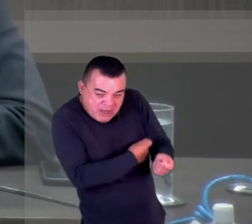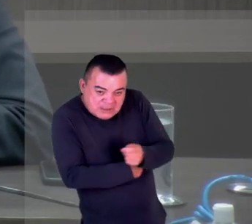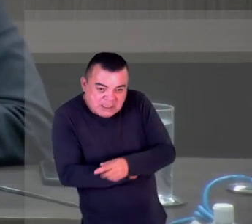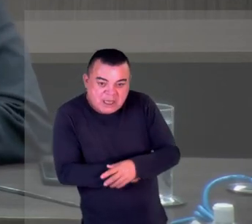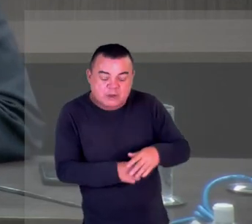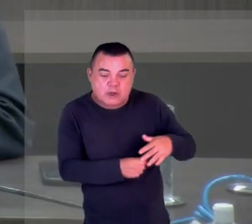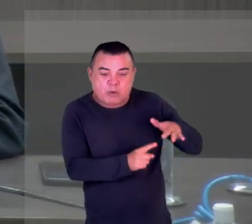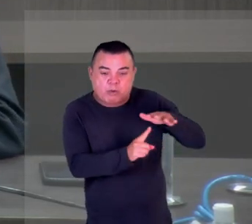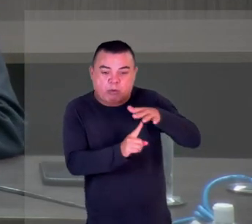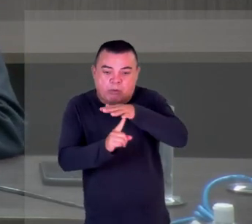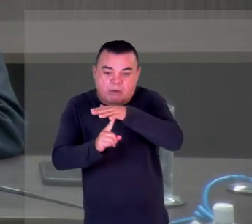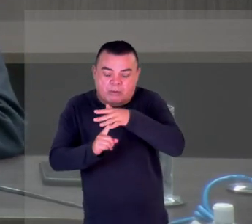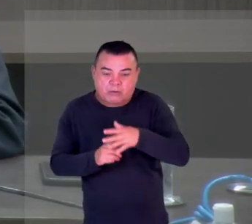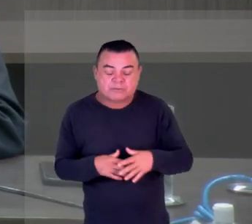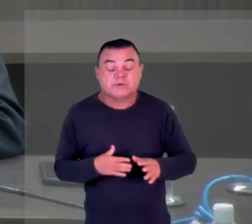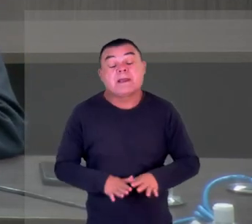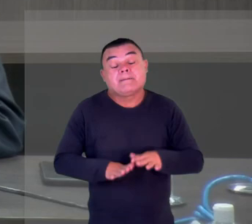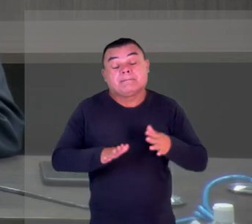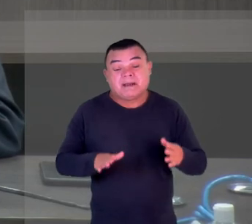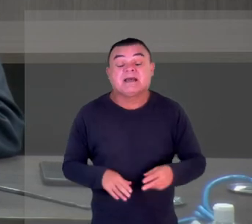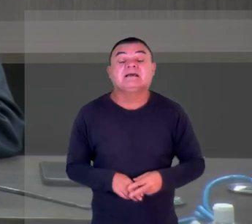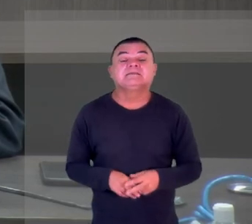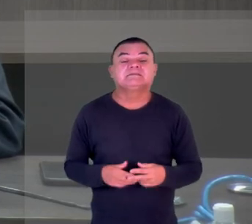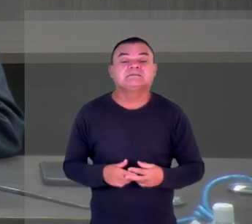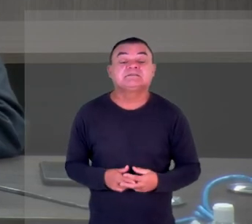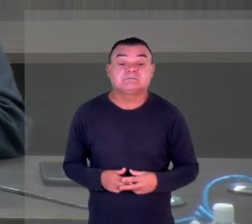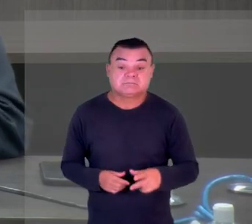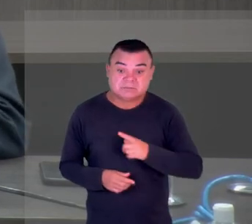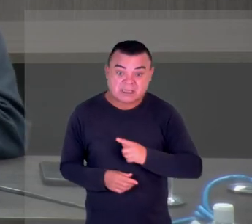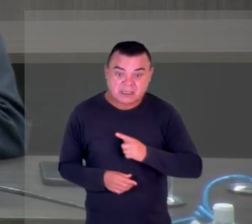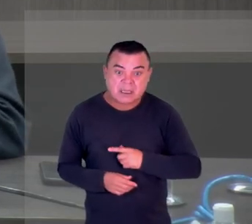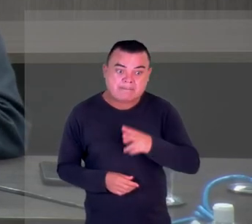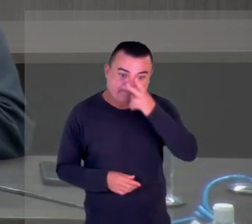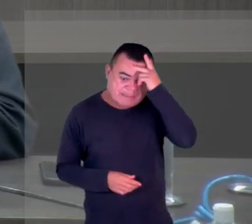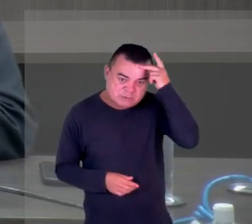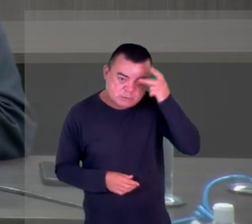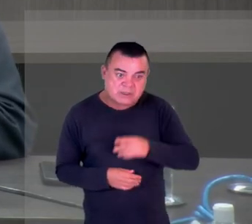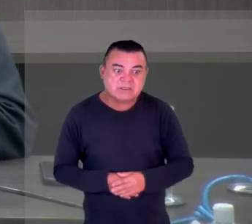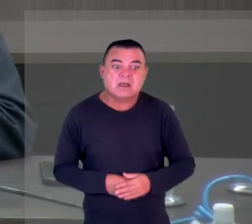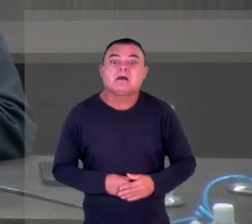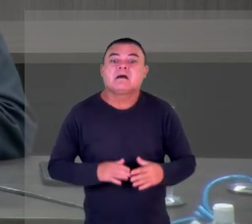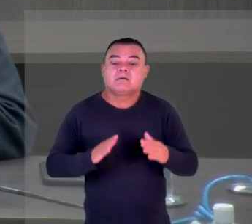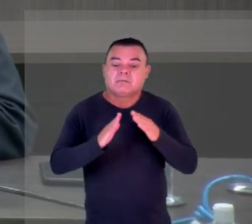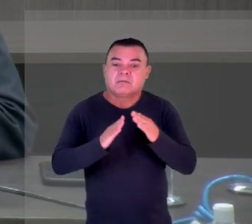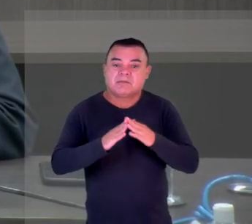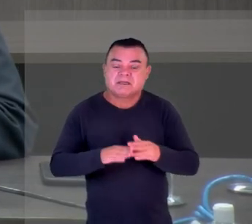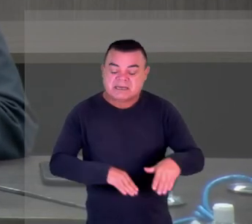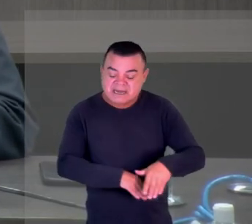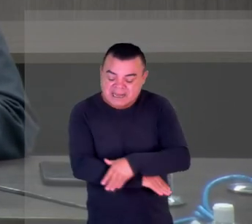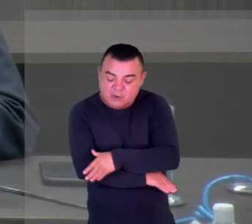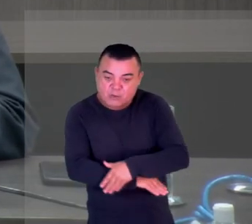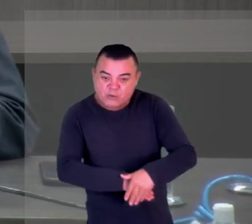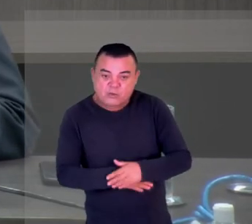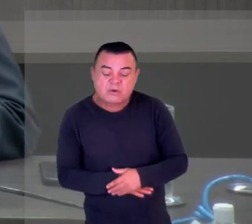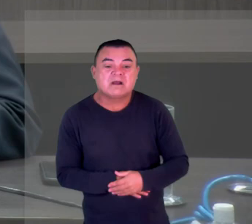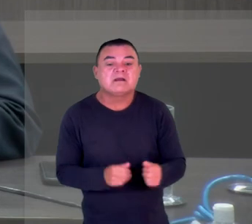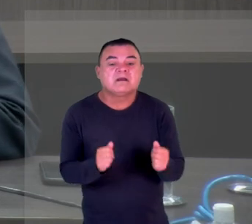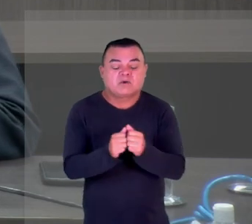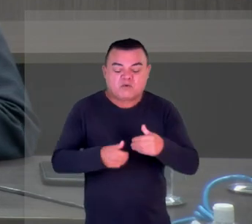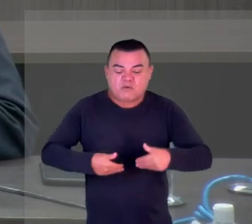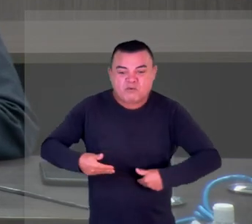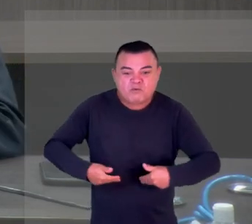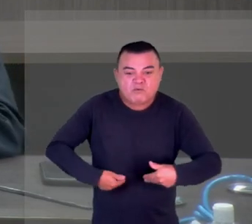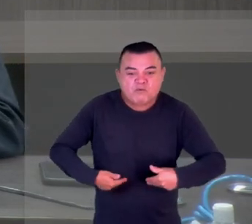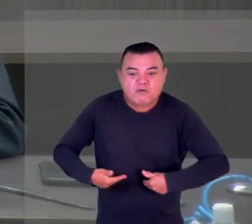pessoas morando em situação de rua passando fome não é e é esta e esta verdadeira